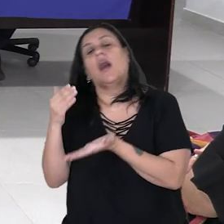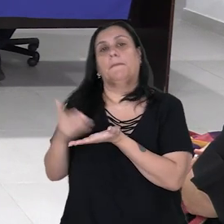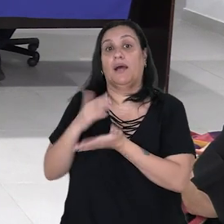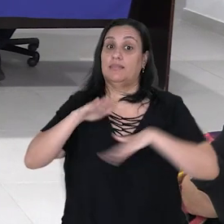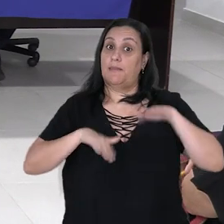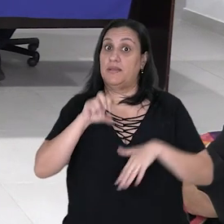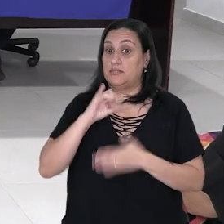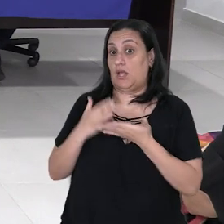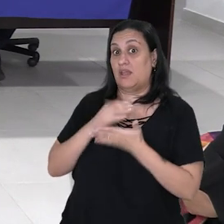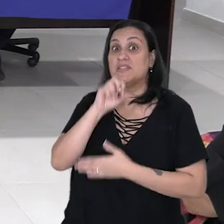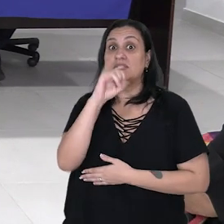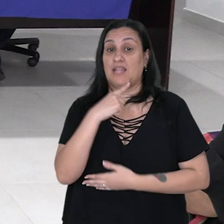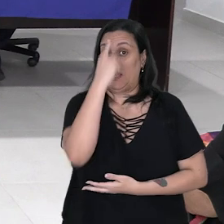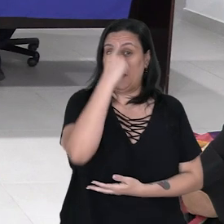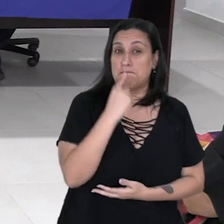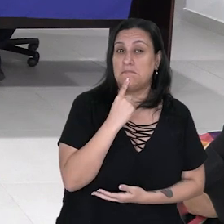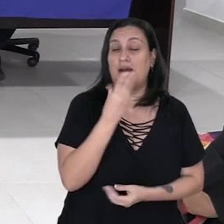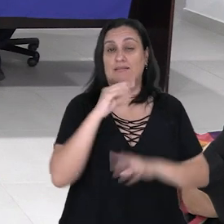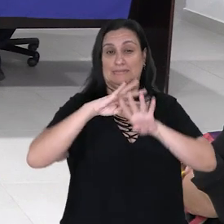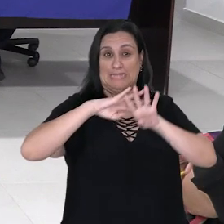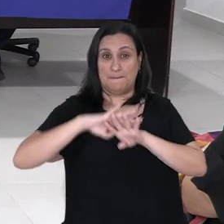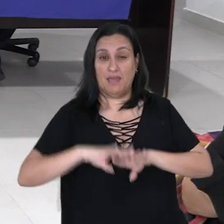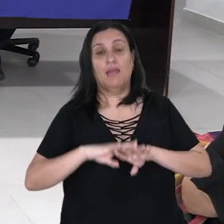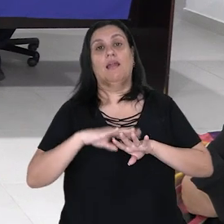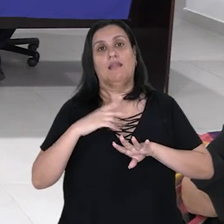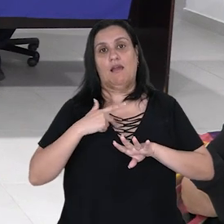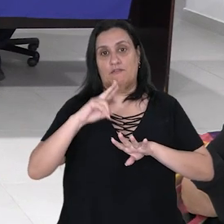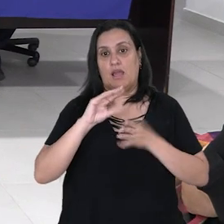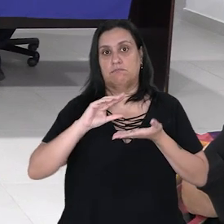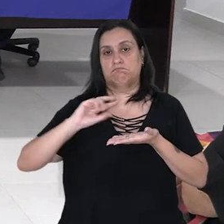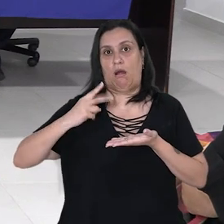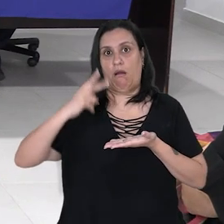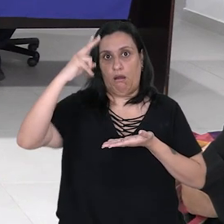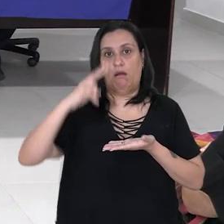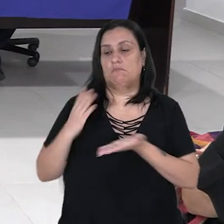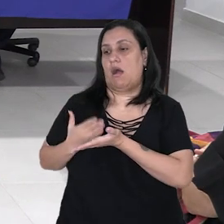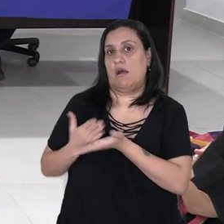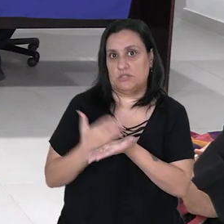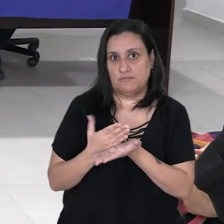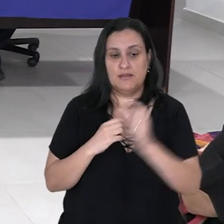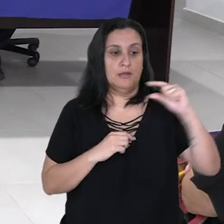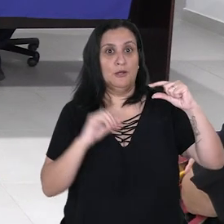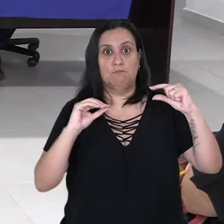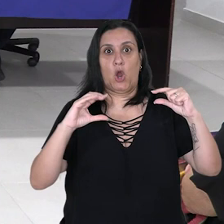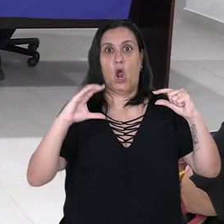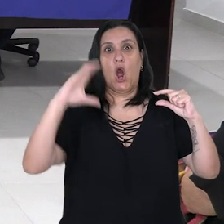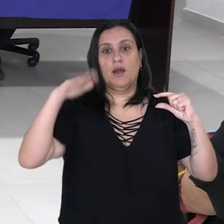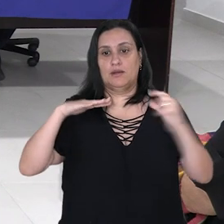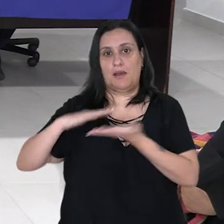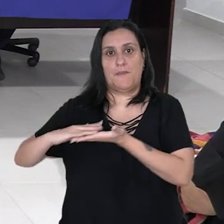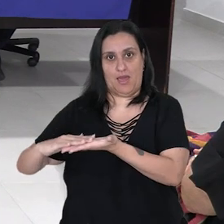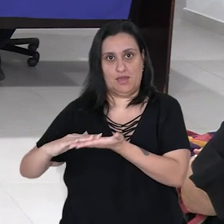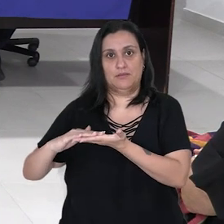livro, porque se o livro tiver muita imagem, muita tabela, muita coisa para adaptar, ele vai aumentando cada vez mais de tamanho e mais